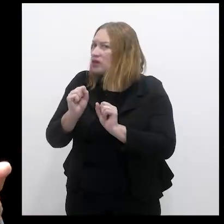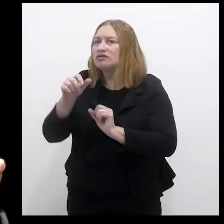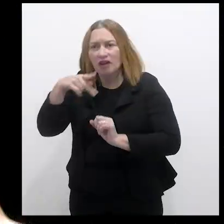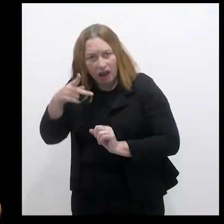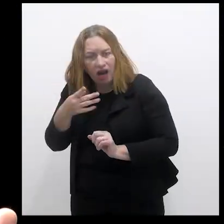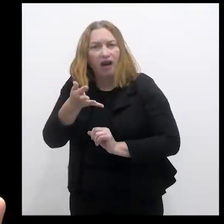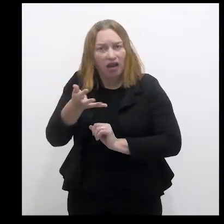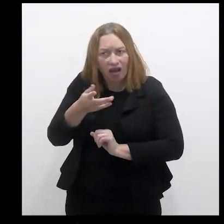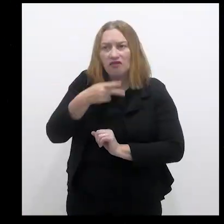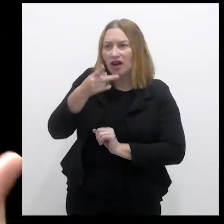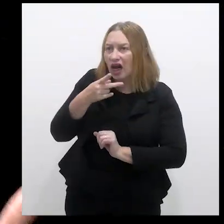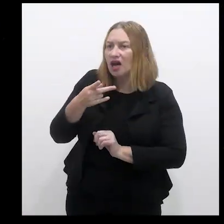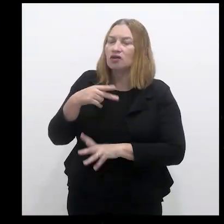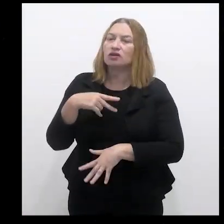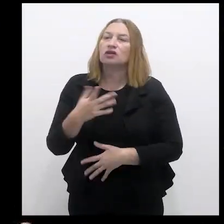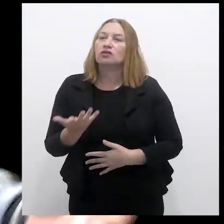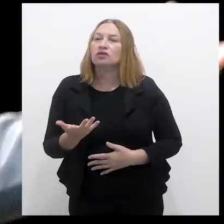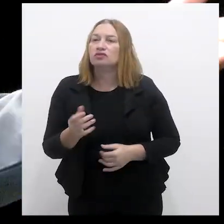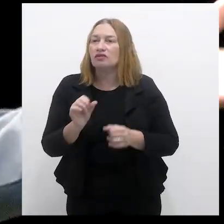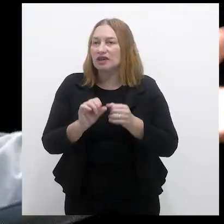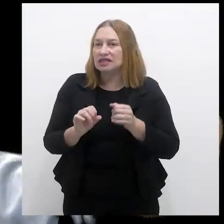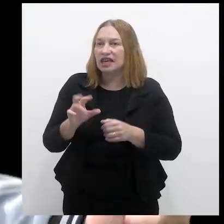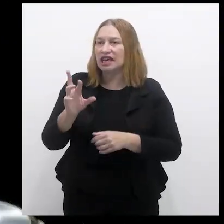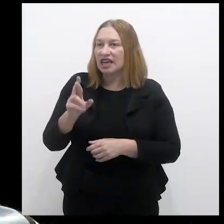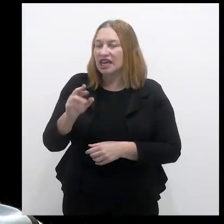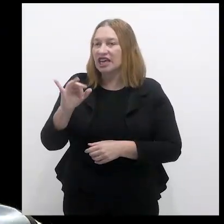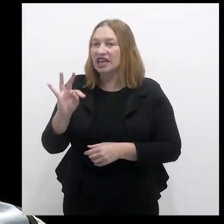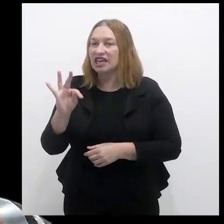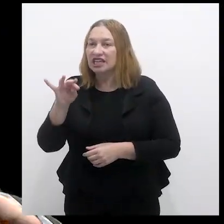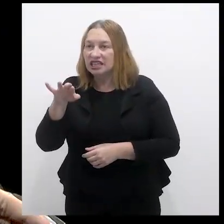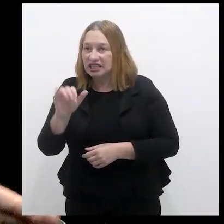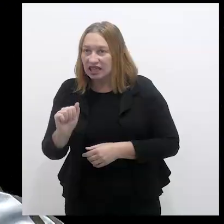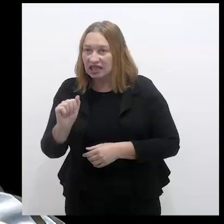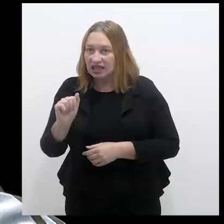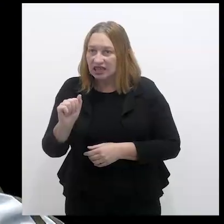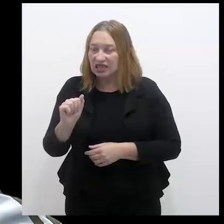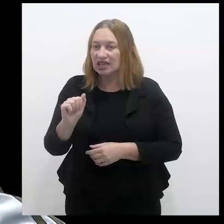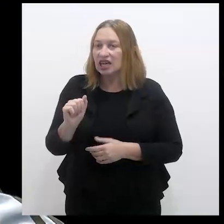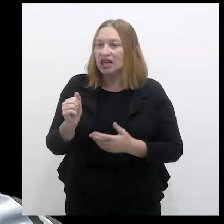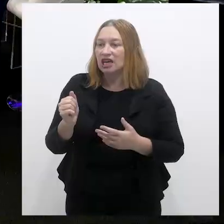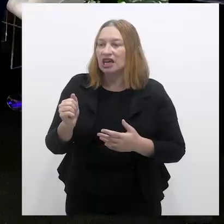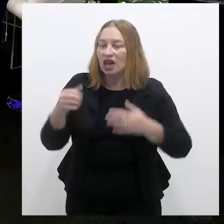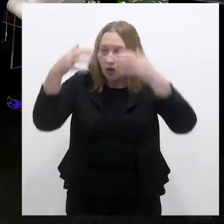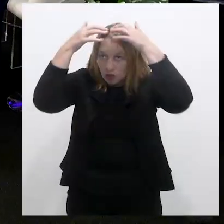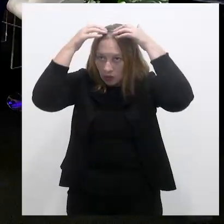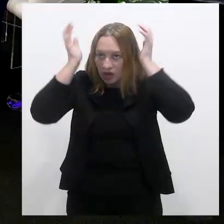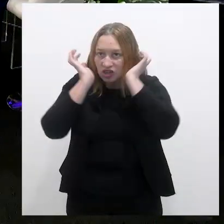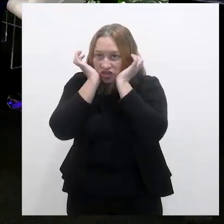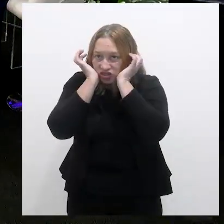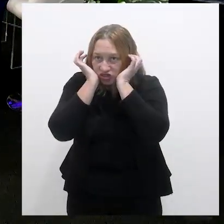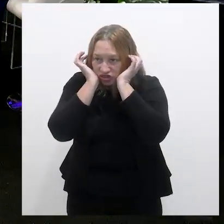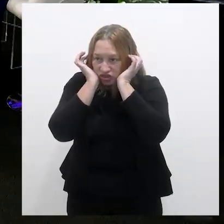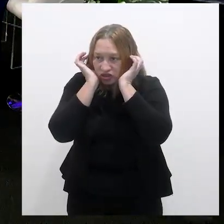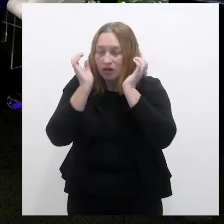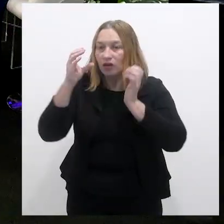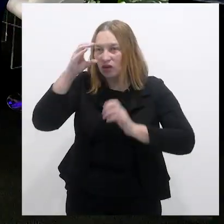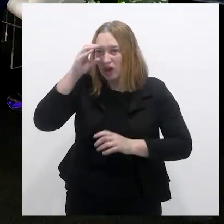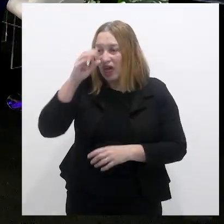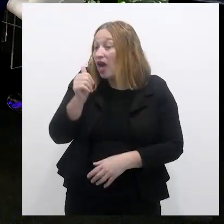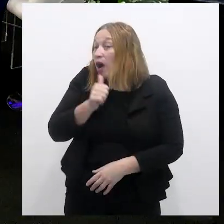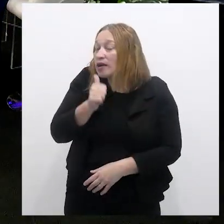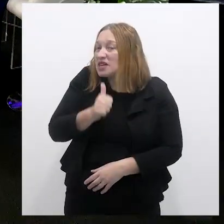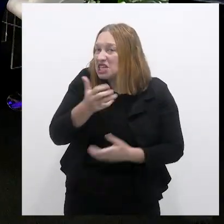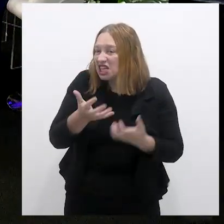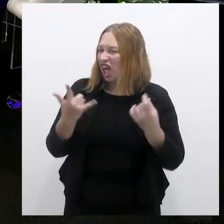gente pode querer falar, né? E quer falar. Quando a gente foi fazer o Ritinha agora, né, que é o Rita Lee para crianças, Ritinha Rock and Roll, é uma menina que quer